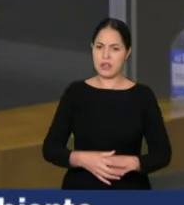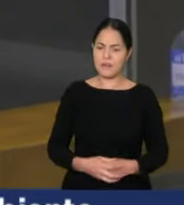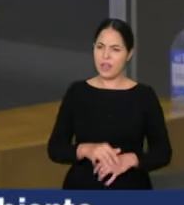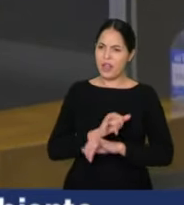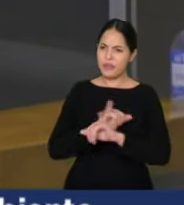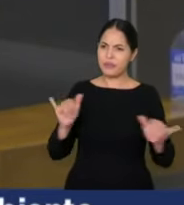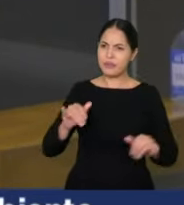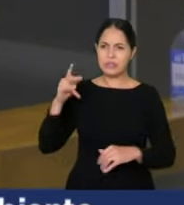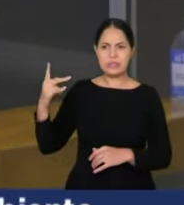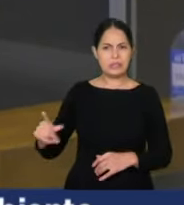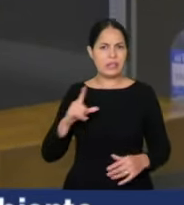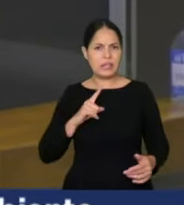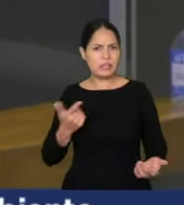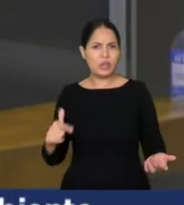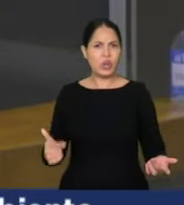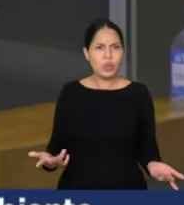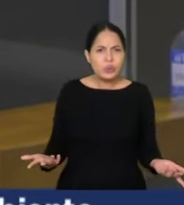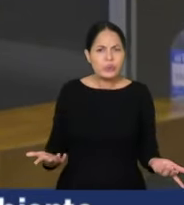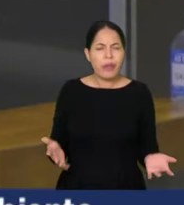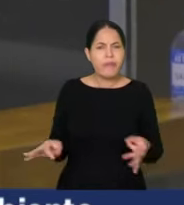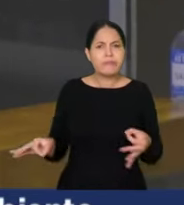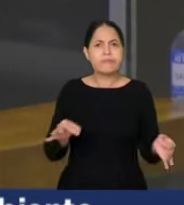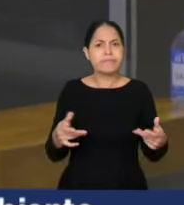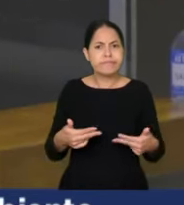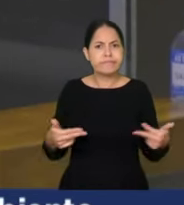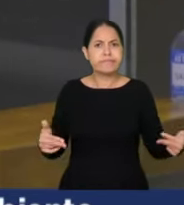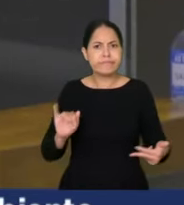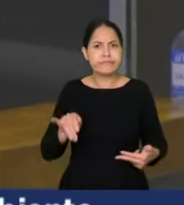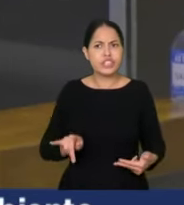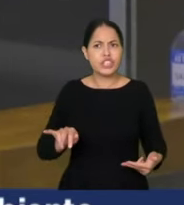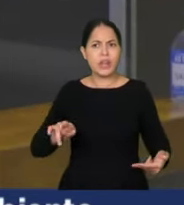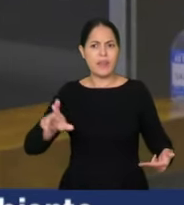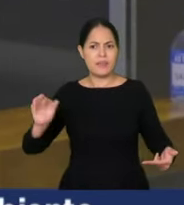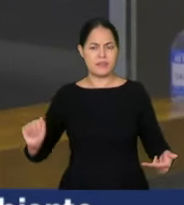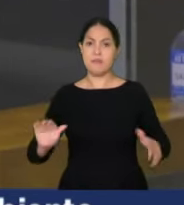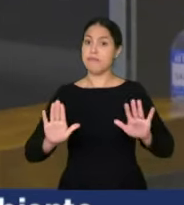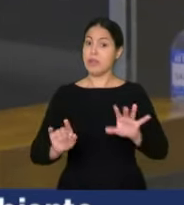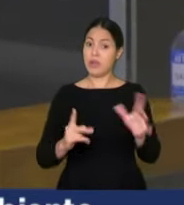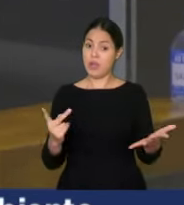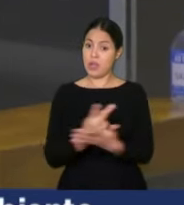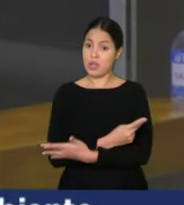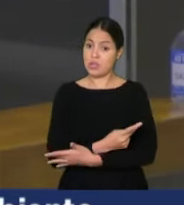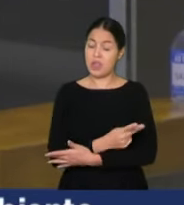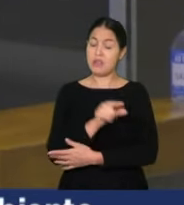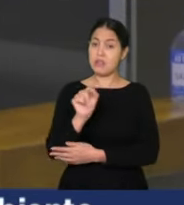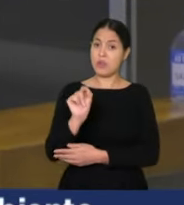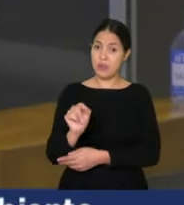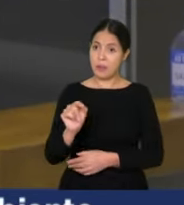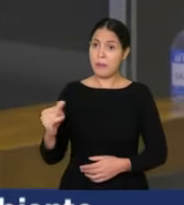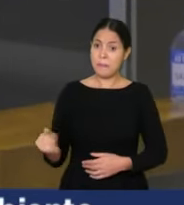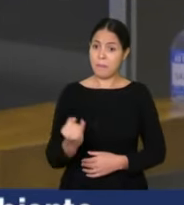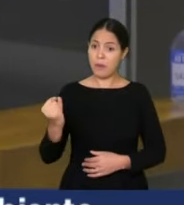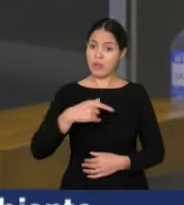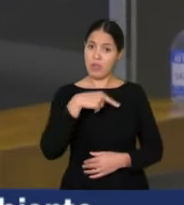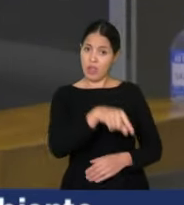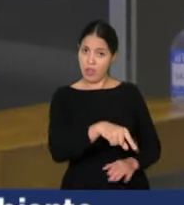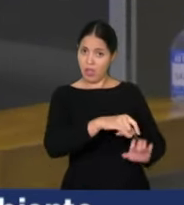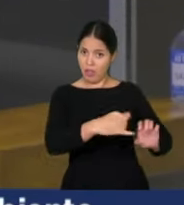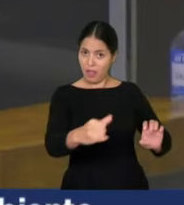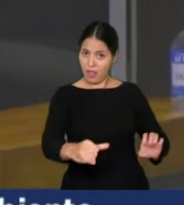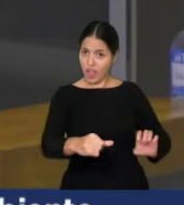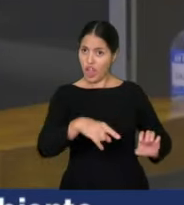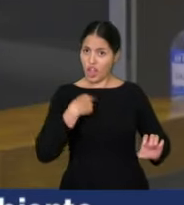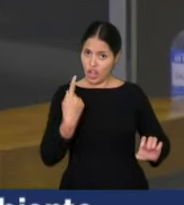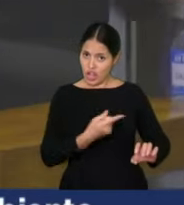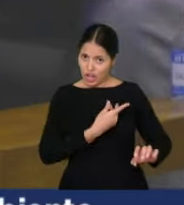e ir empurrando com a barriga, mas o que importa é que a gasolina não baixe. Nós vamos impedir a privatização da Eletrobras